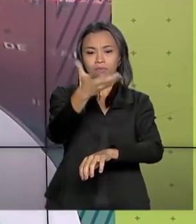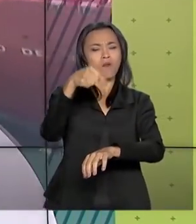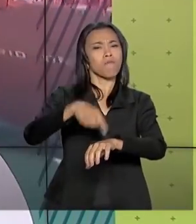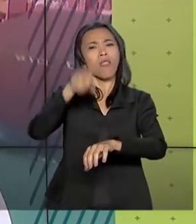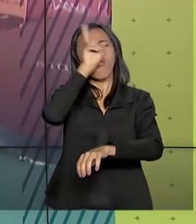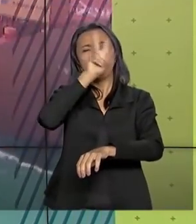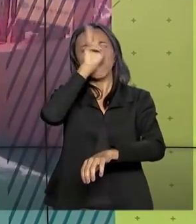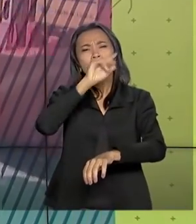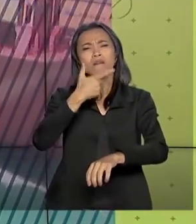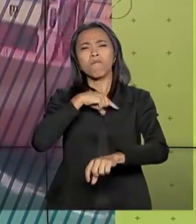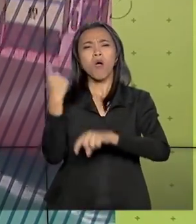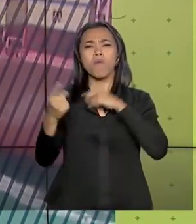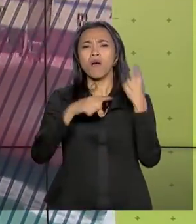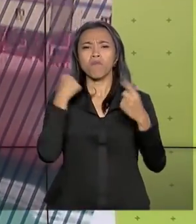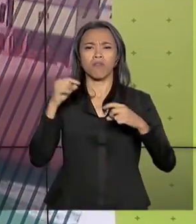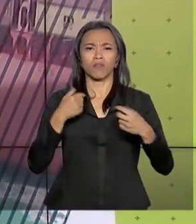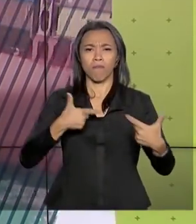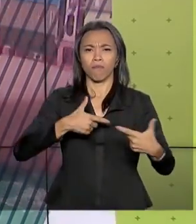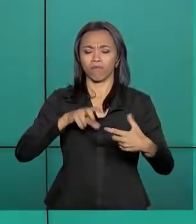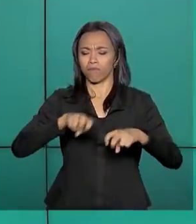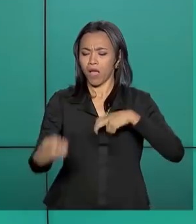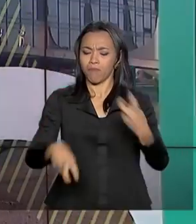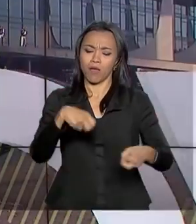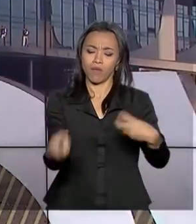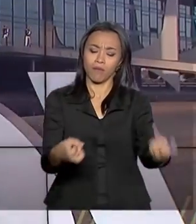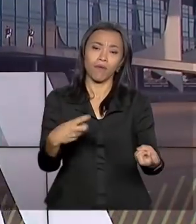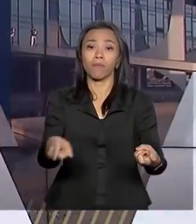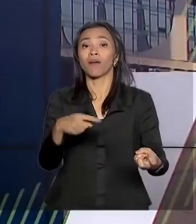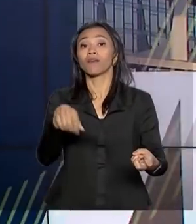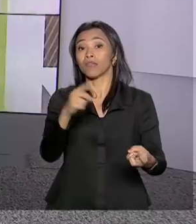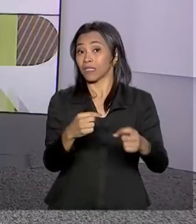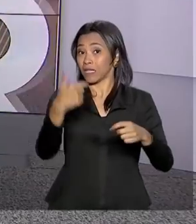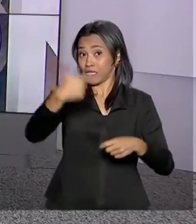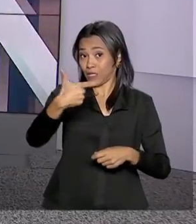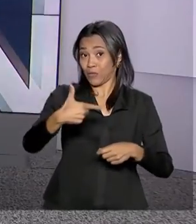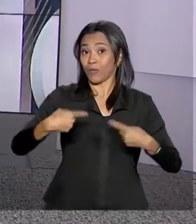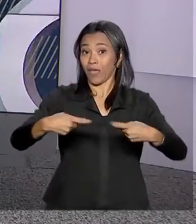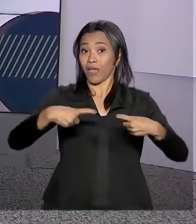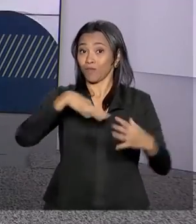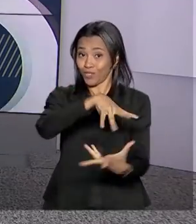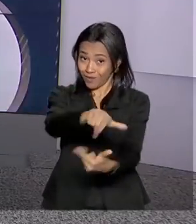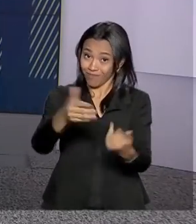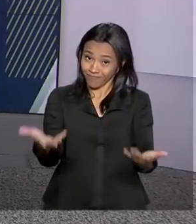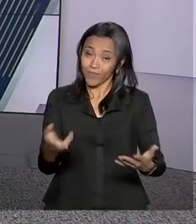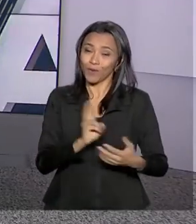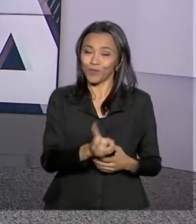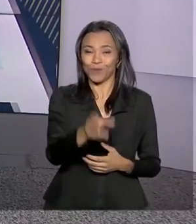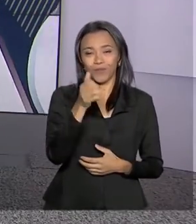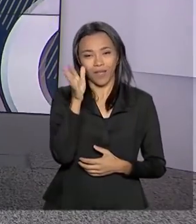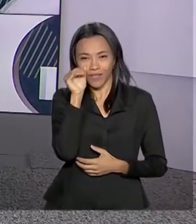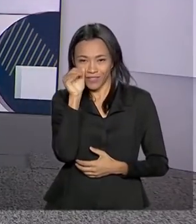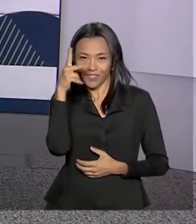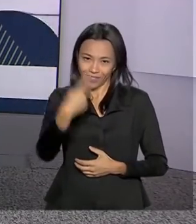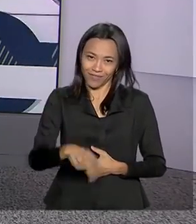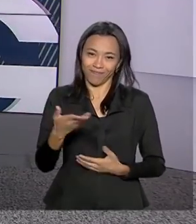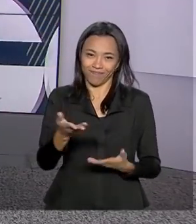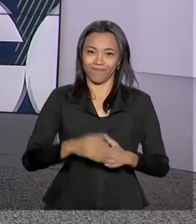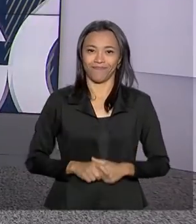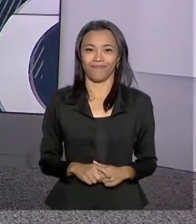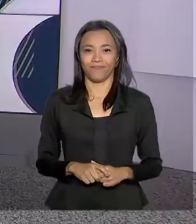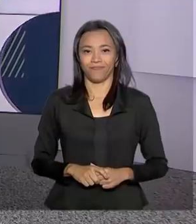mundial conhecido também como um monumento aos pracinhas continue agora com a programação da tv